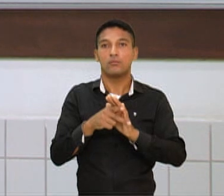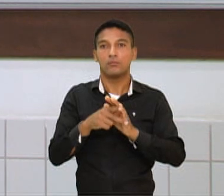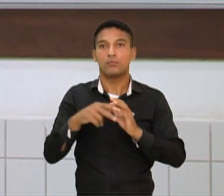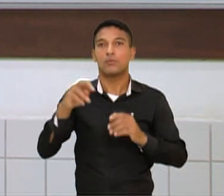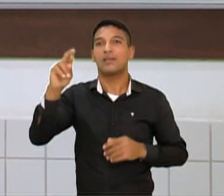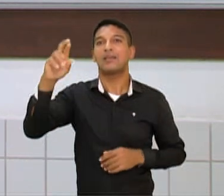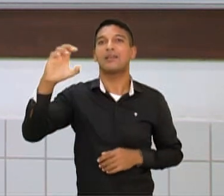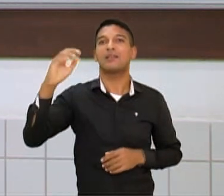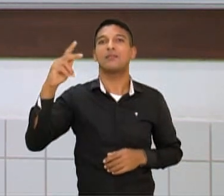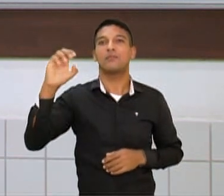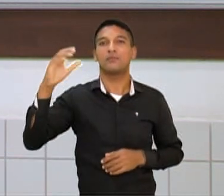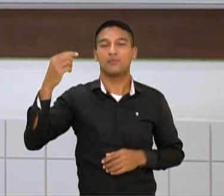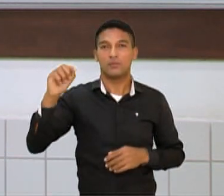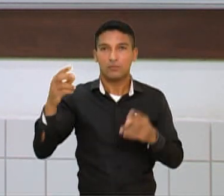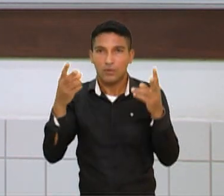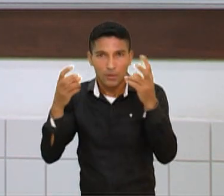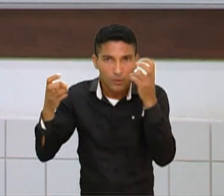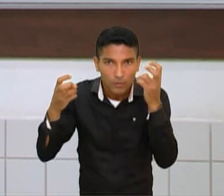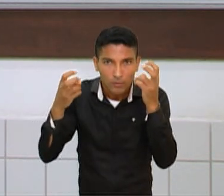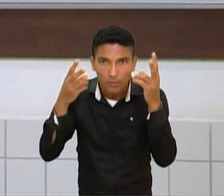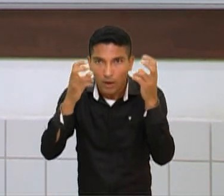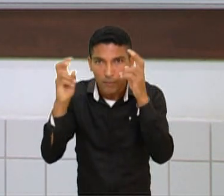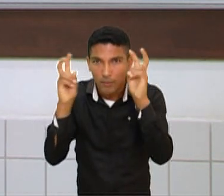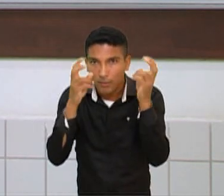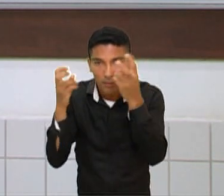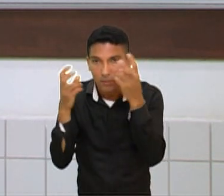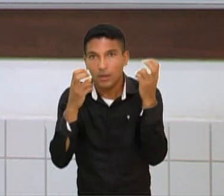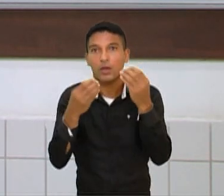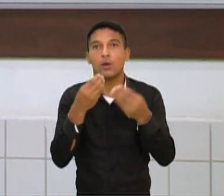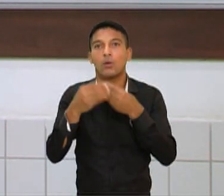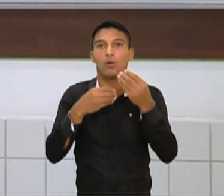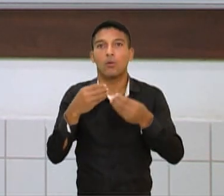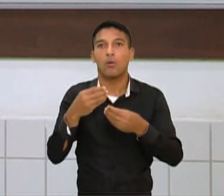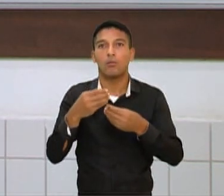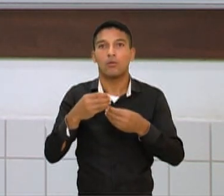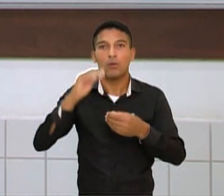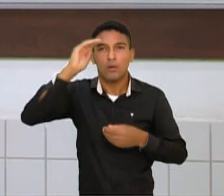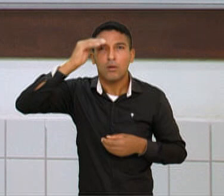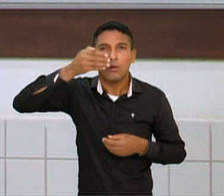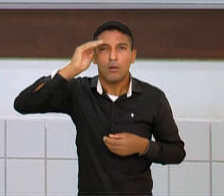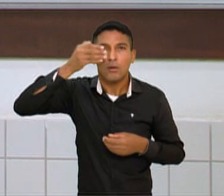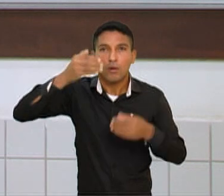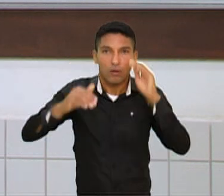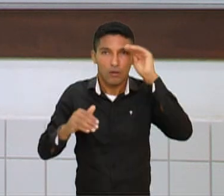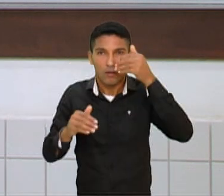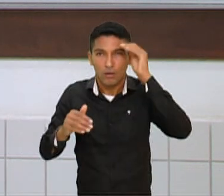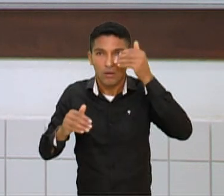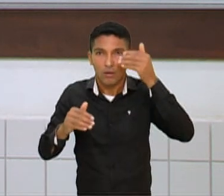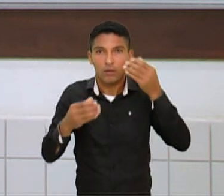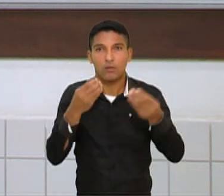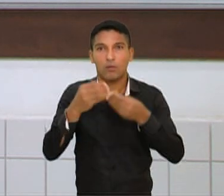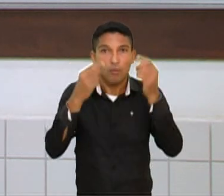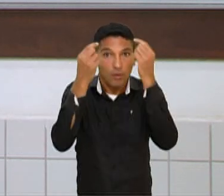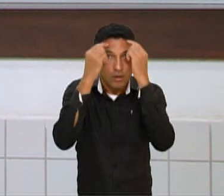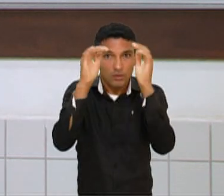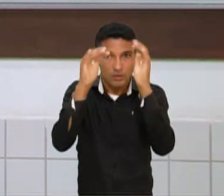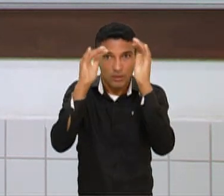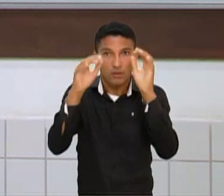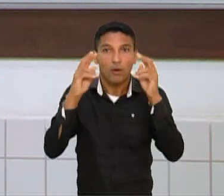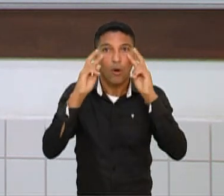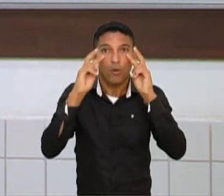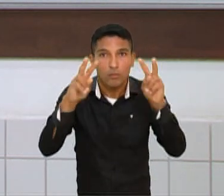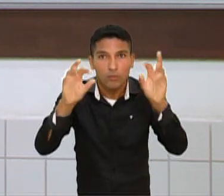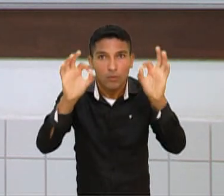retomada lá do conteúdo, lá sobre como funciona o olho humano na parte de física, e agora fazer como que o cérebro vai interpretar essas